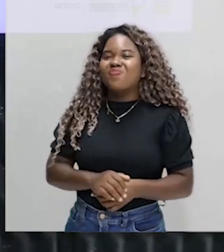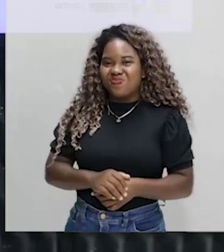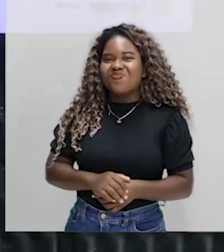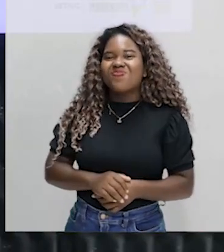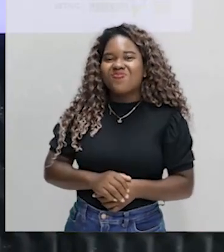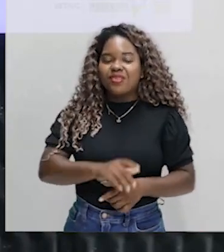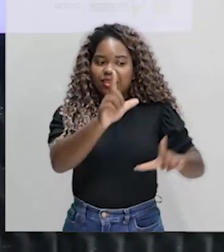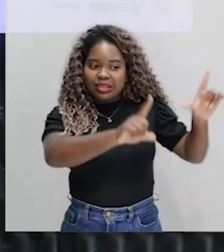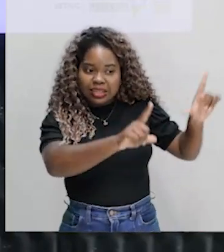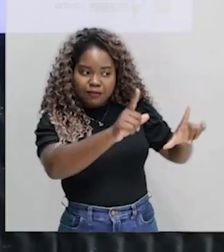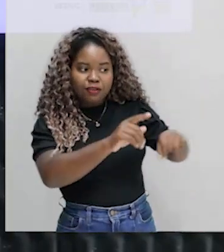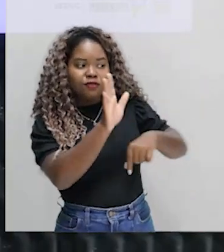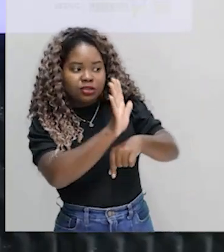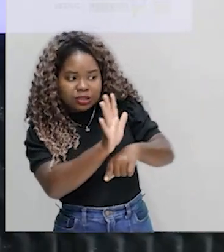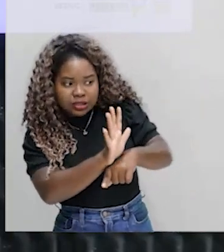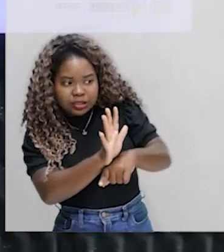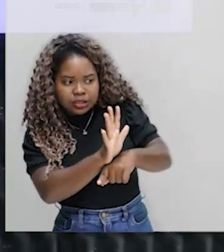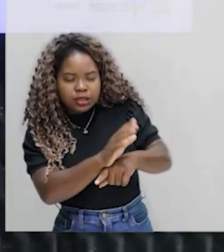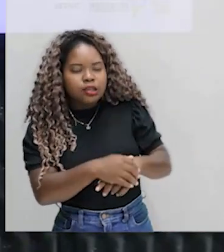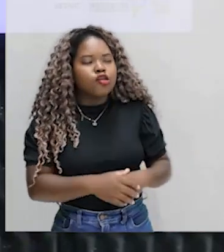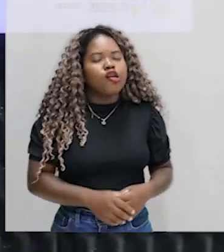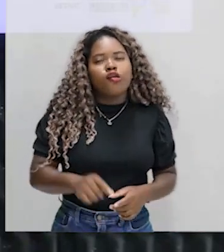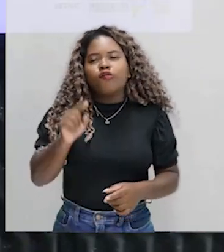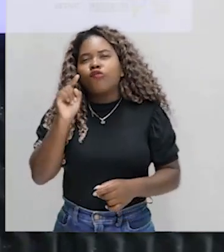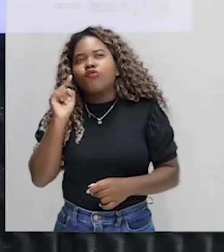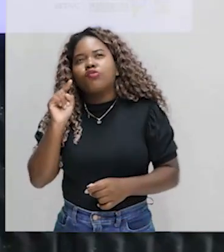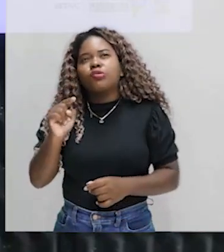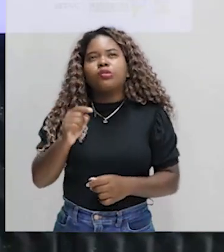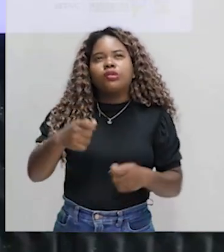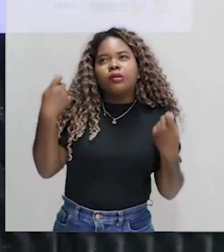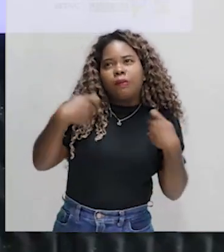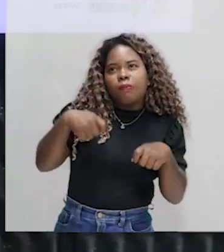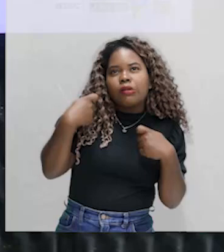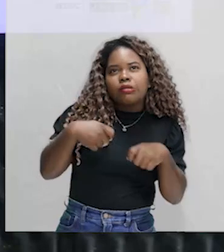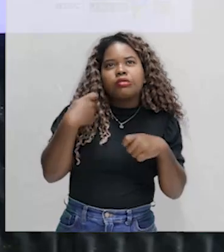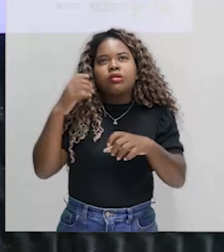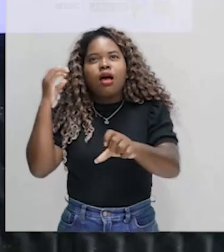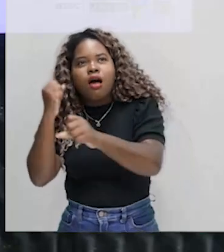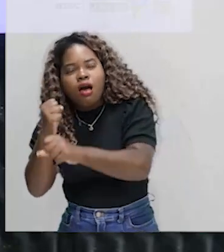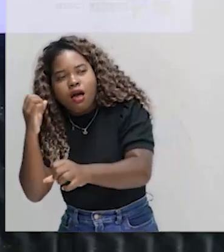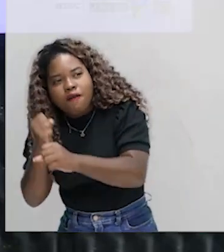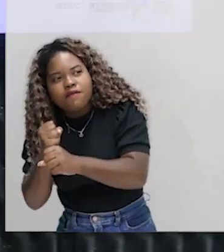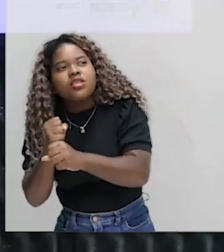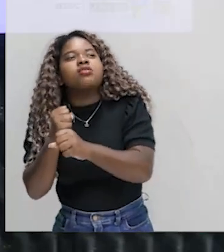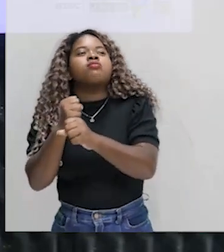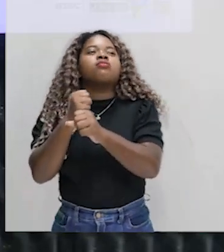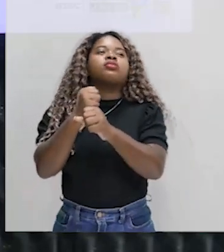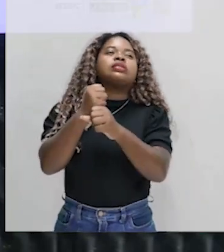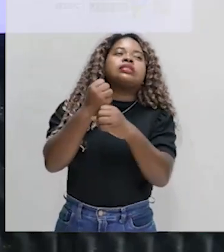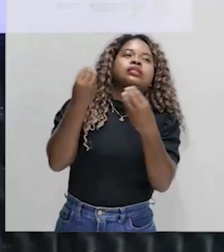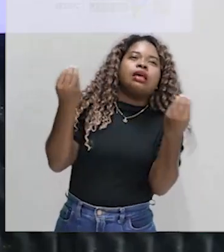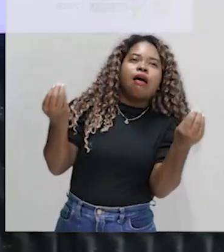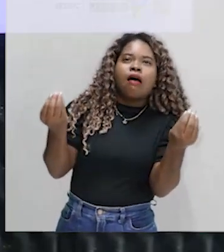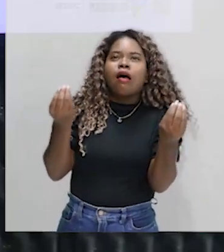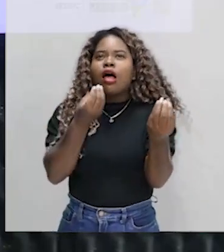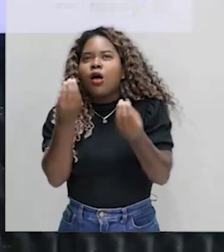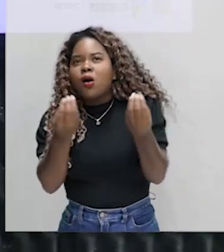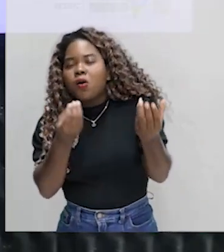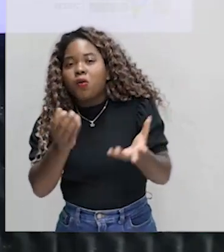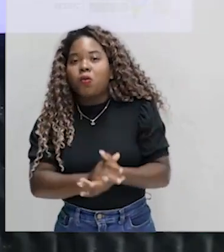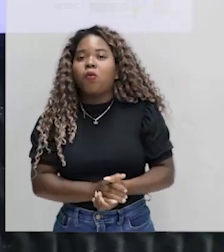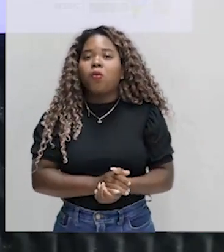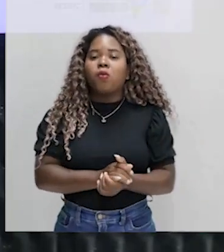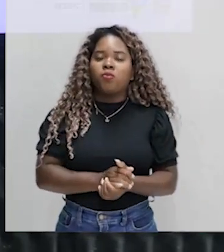aqui na TV Educação e de repente você precisa de um reforço ou quer rever a aula e não pode fazer isso